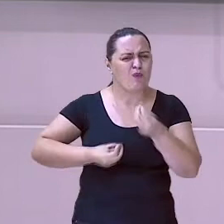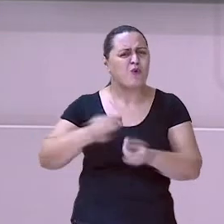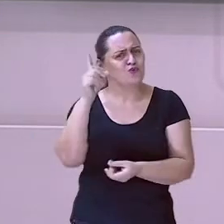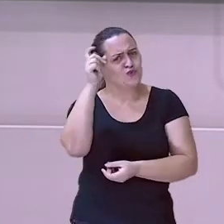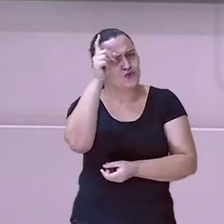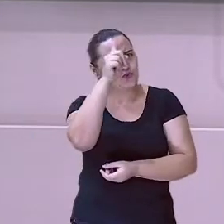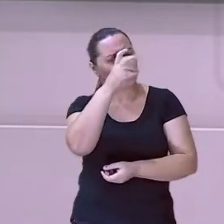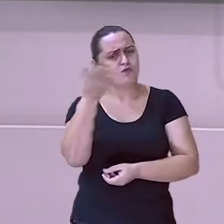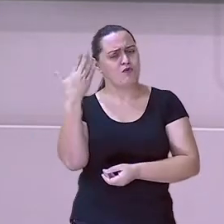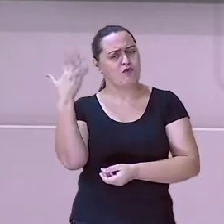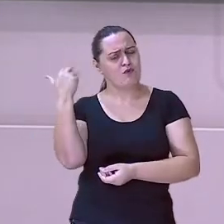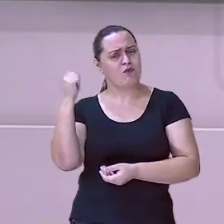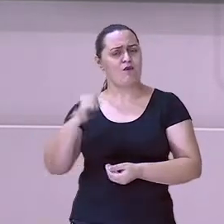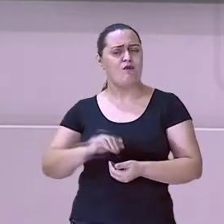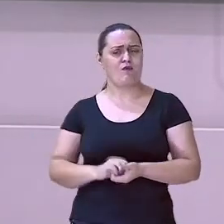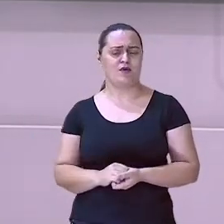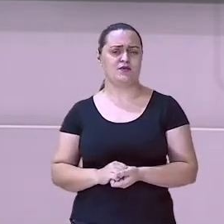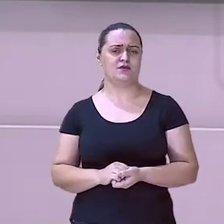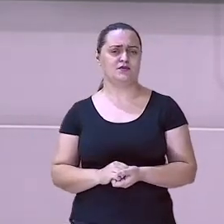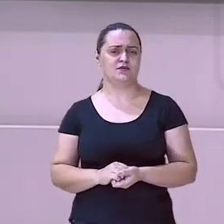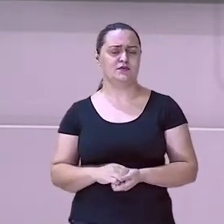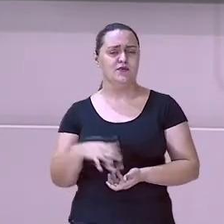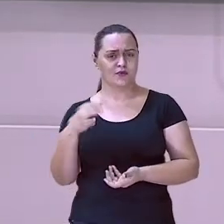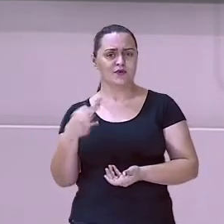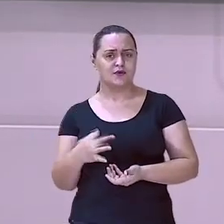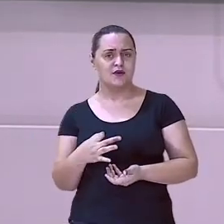temos N